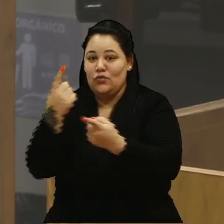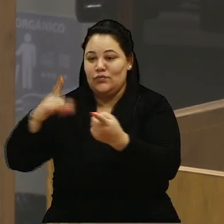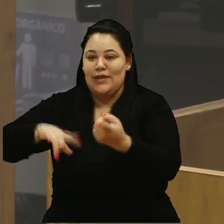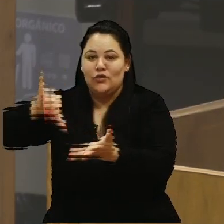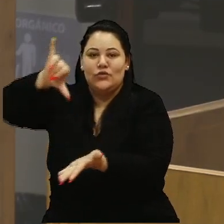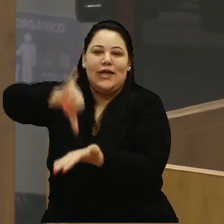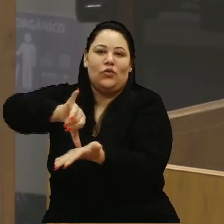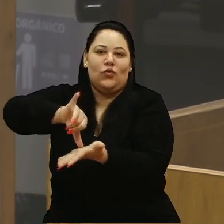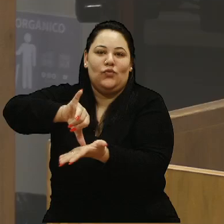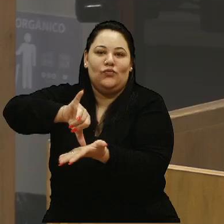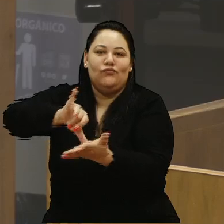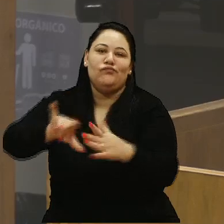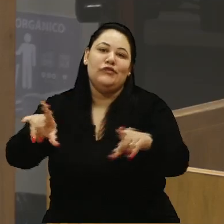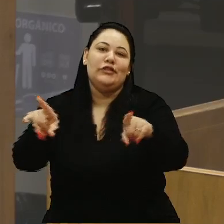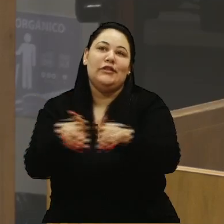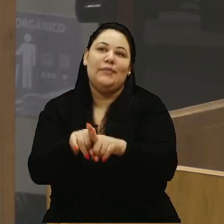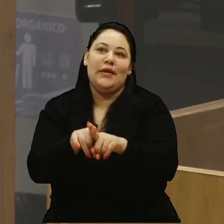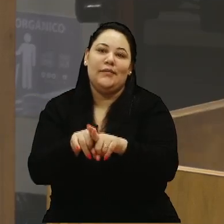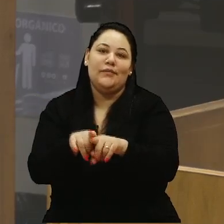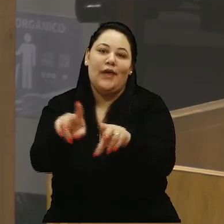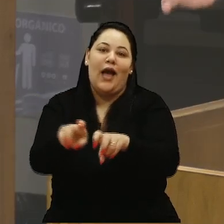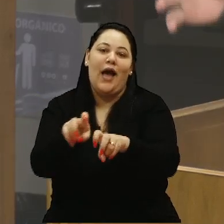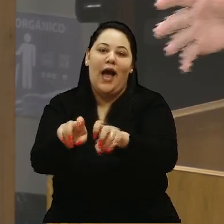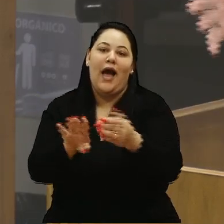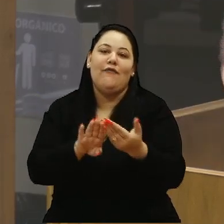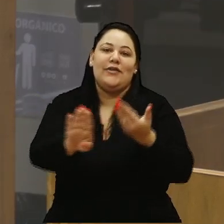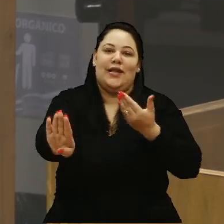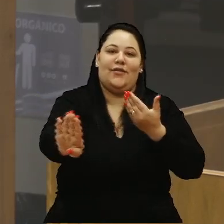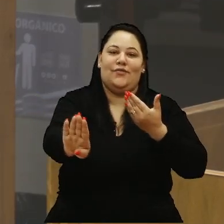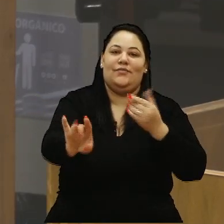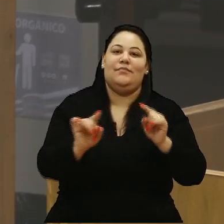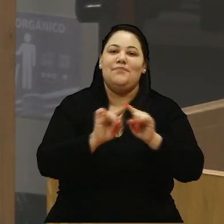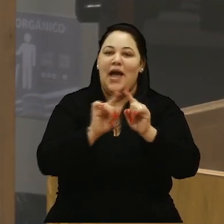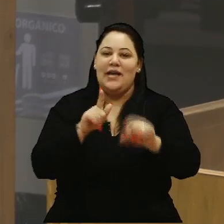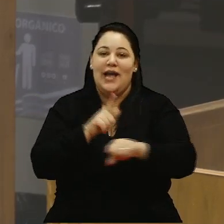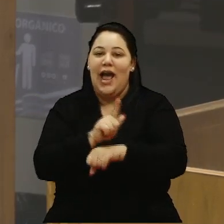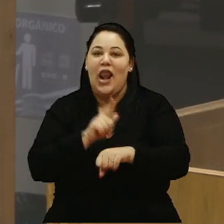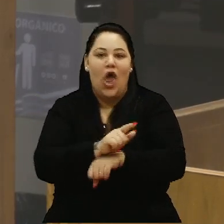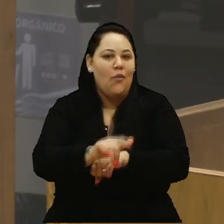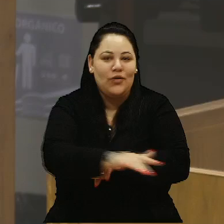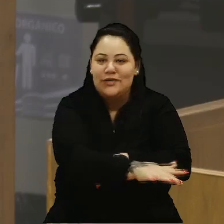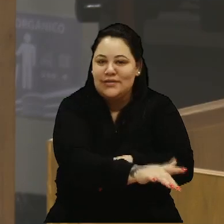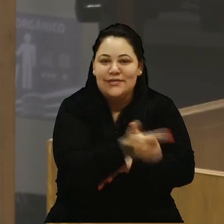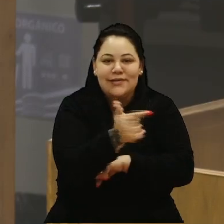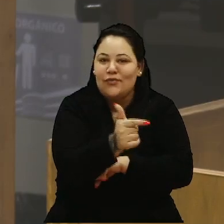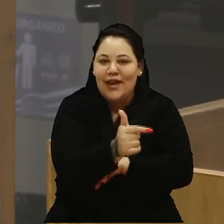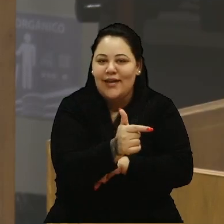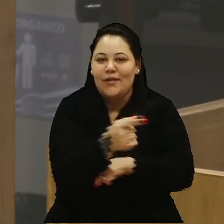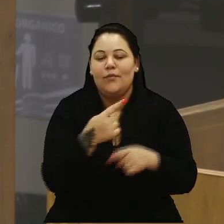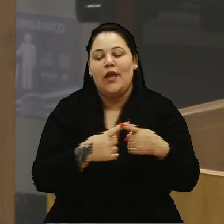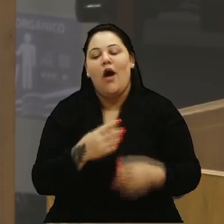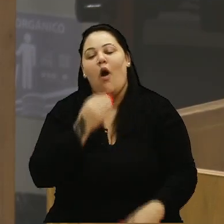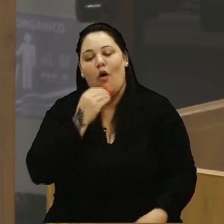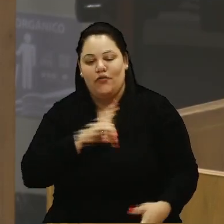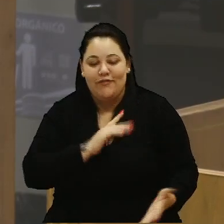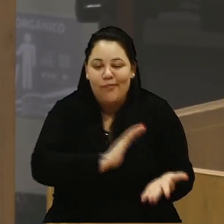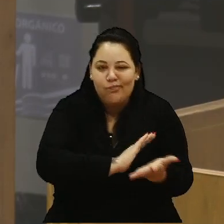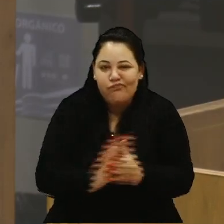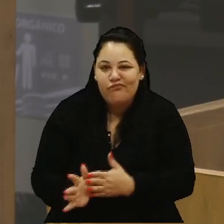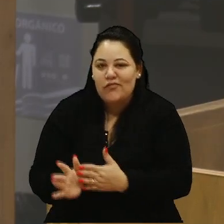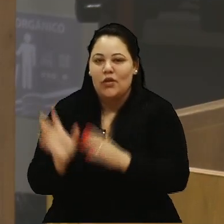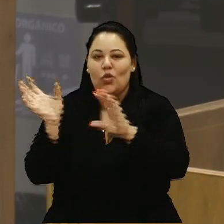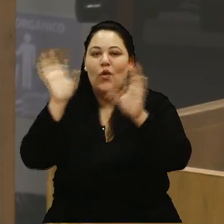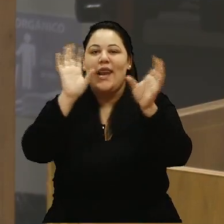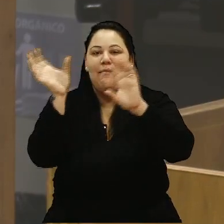centro e nos distritos, menos em Galópolis, porque, obviamente, nós tivemos uma tragédia em Galópolis no último